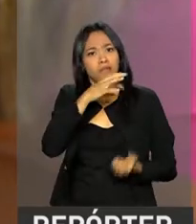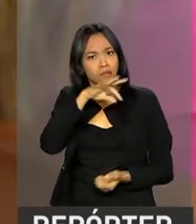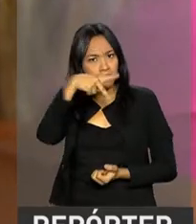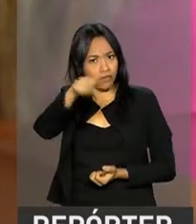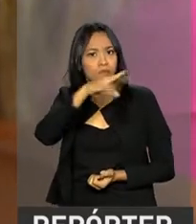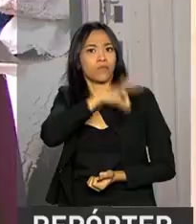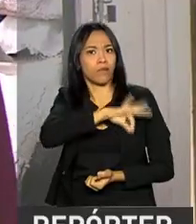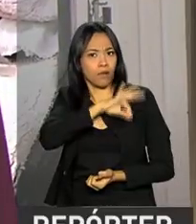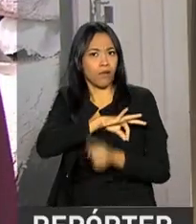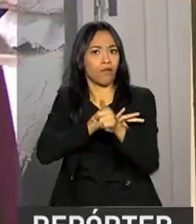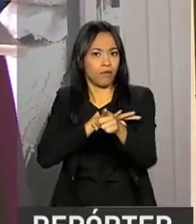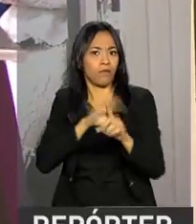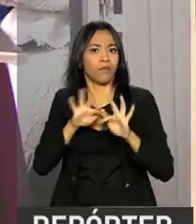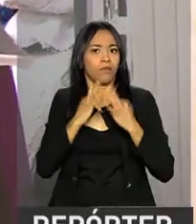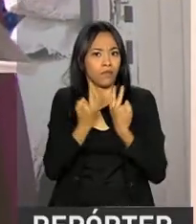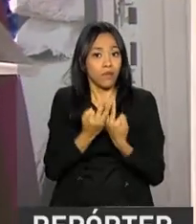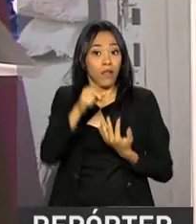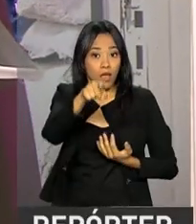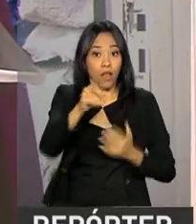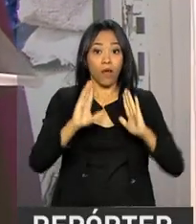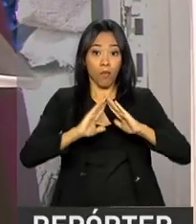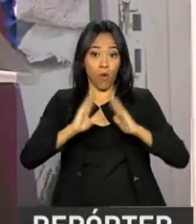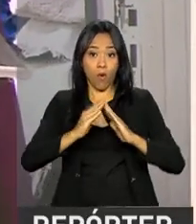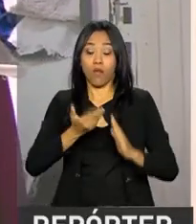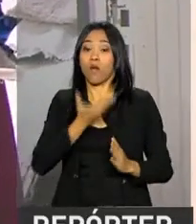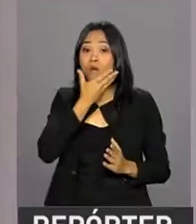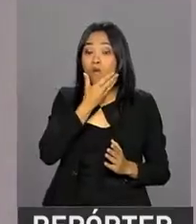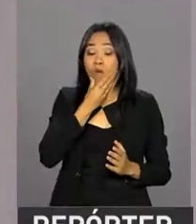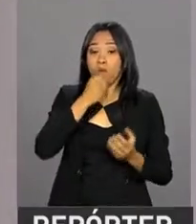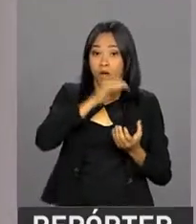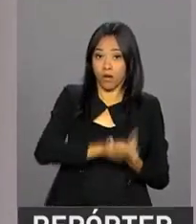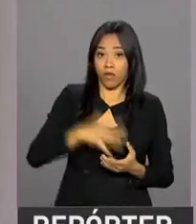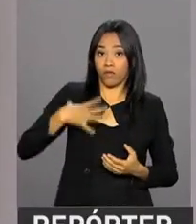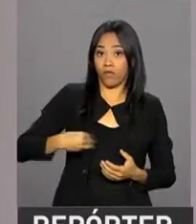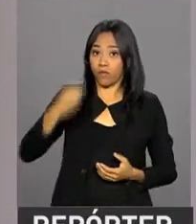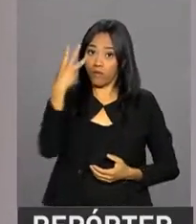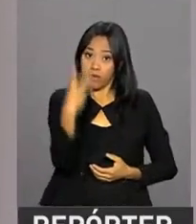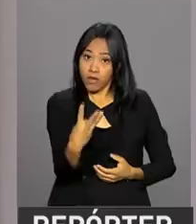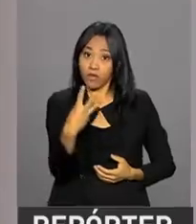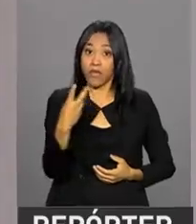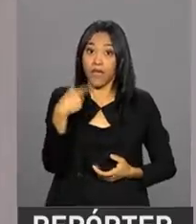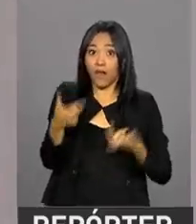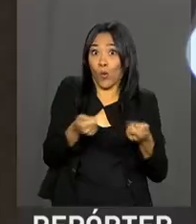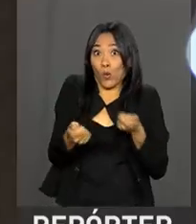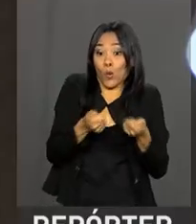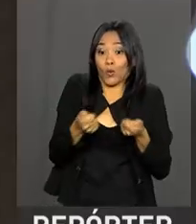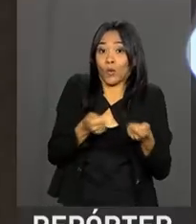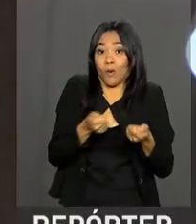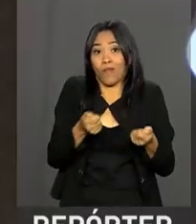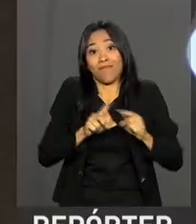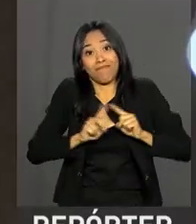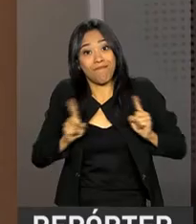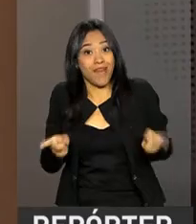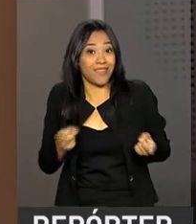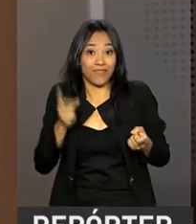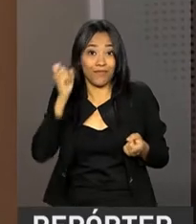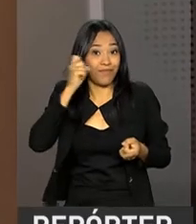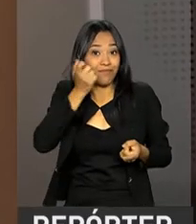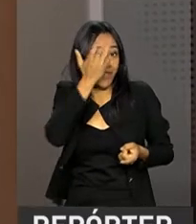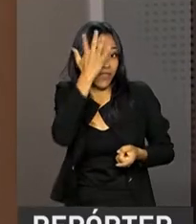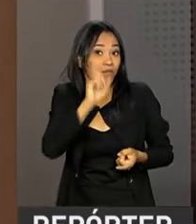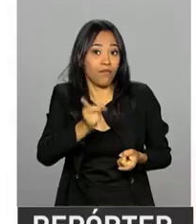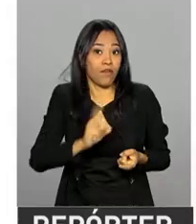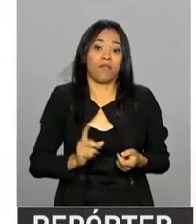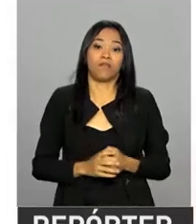da família ela que mora com o marido e três filhos até tenta gastar menos energia mas a tarefa não tem sido